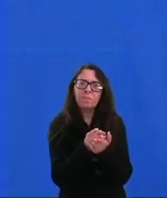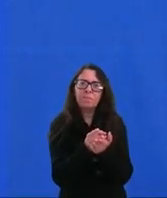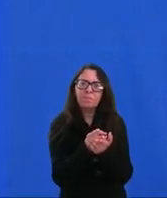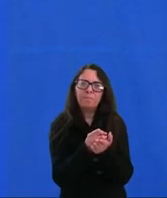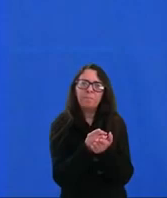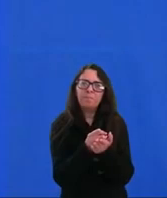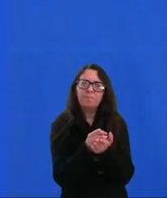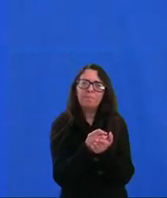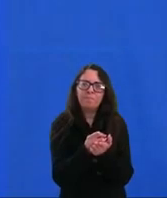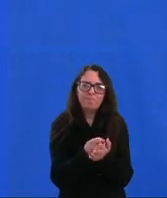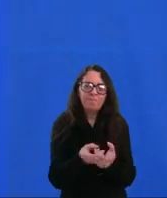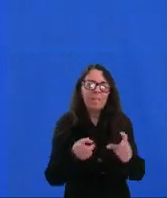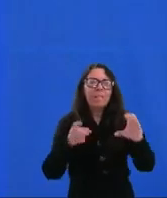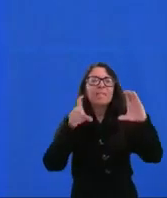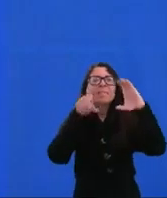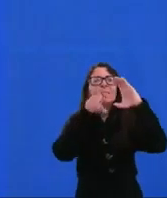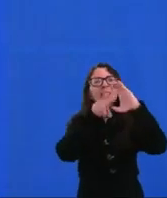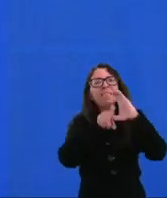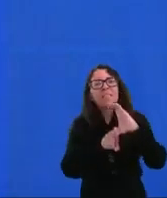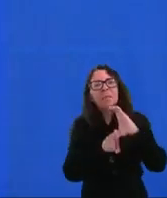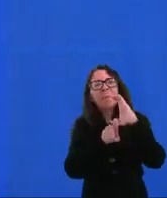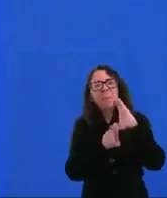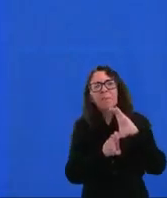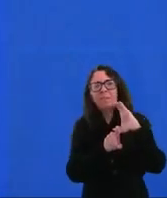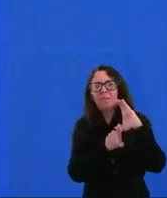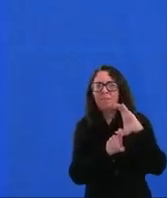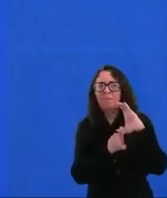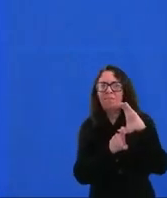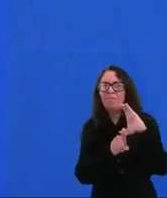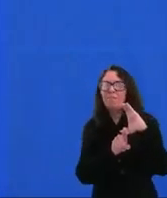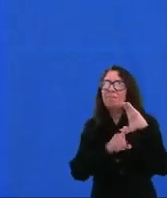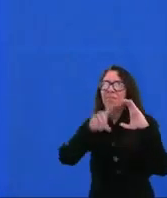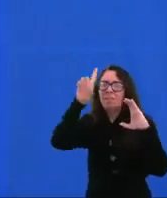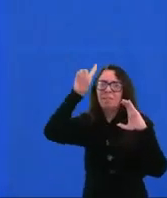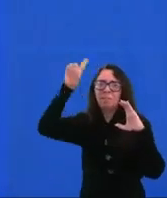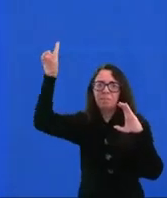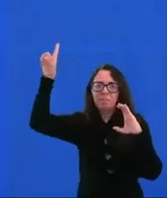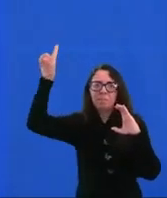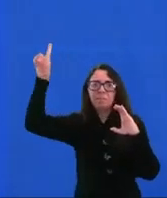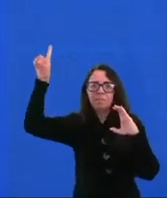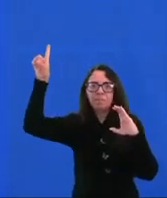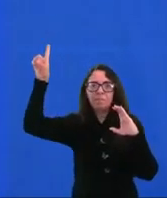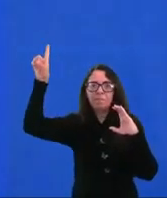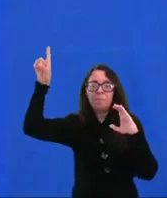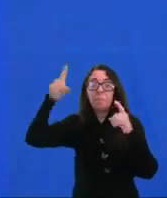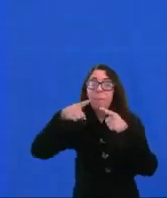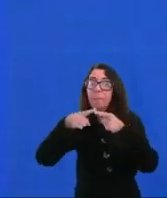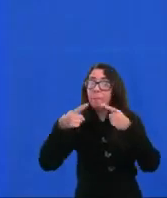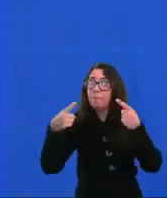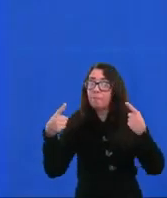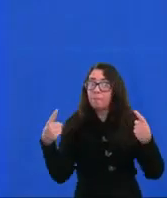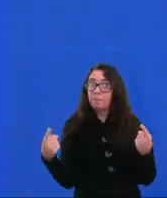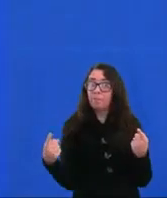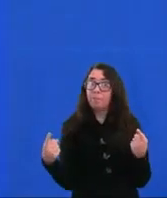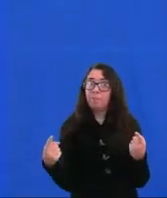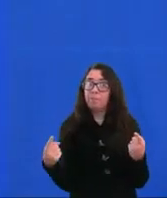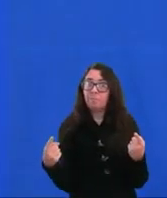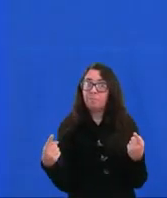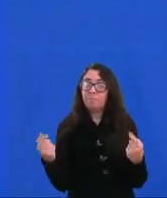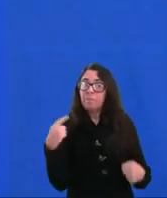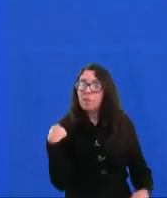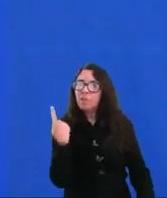e nós, os seus servos. Mas para nós sermos servos de Deus,